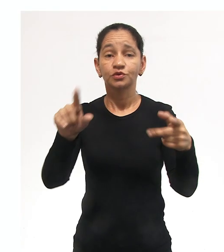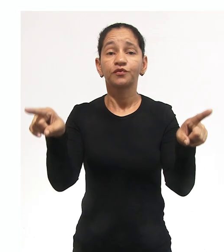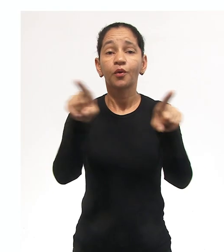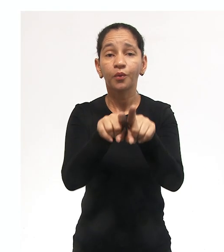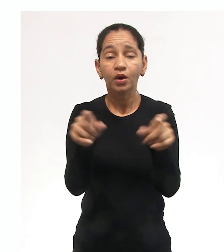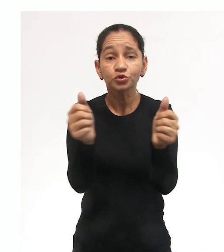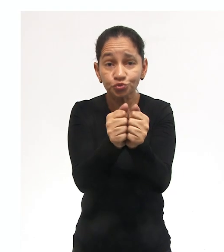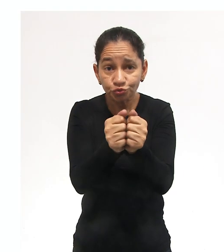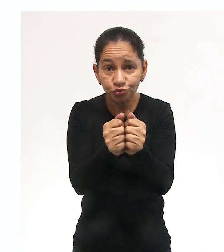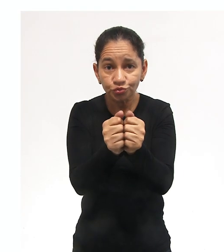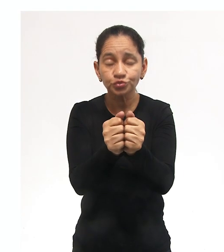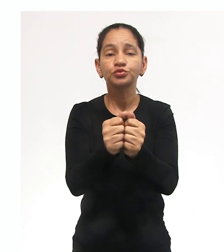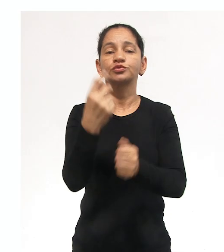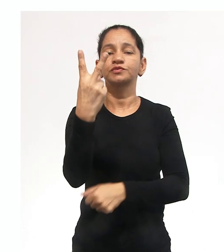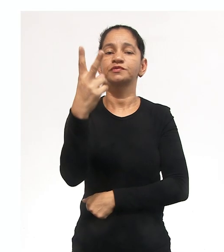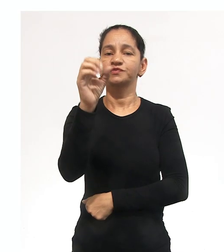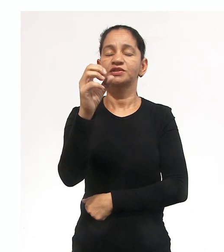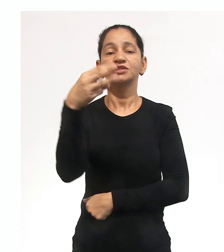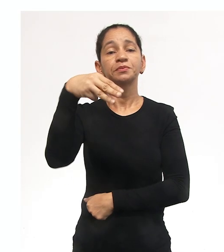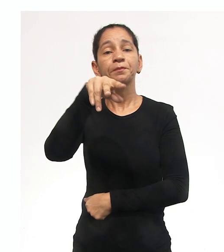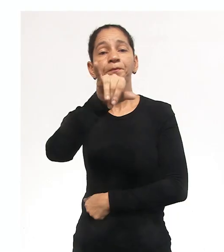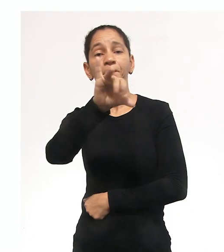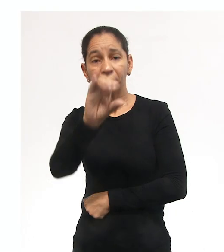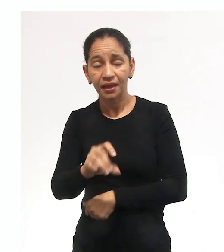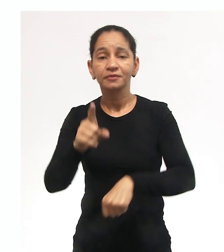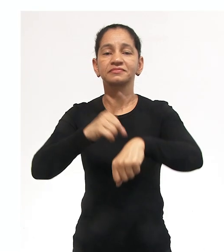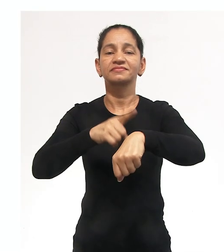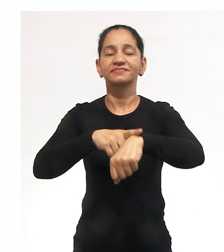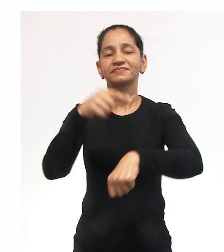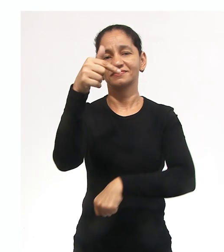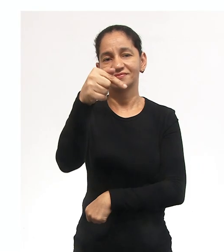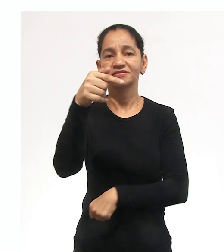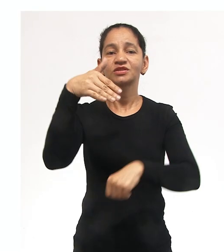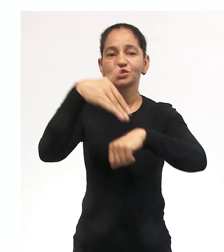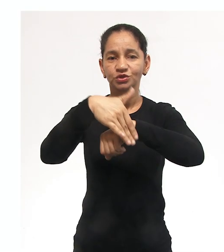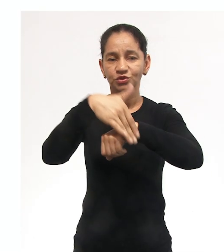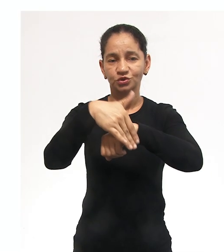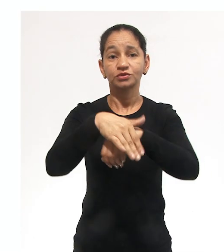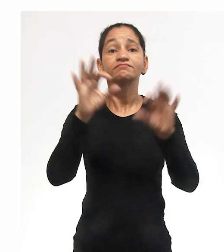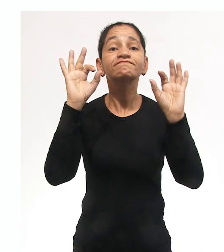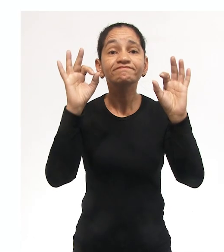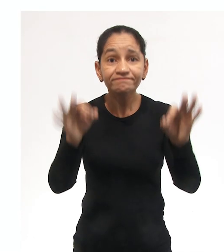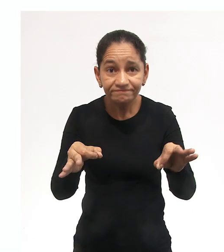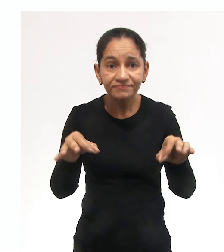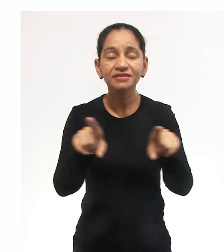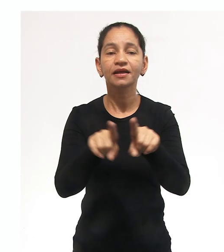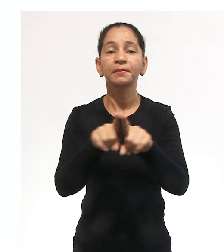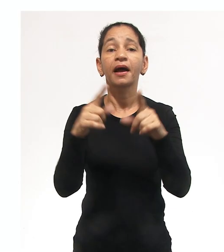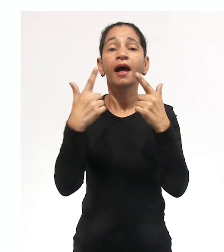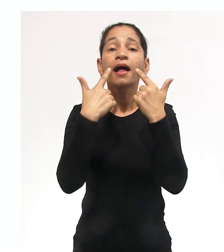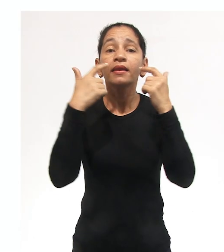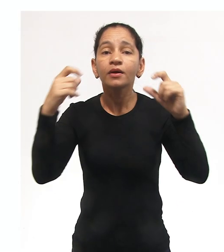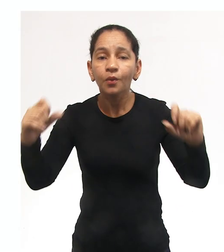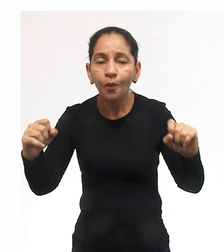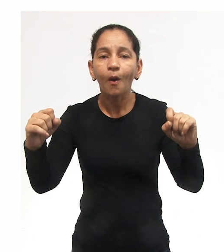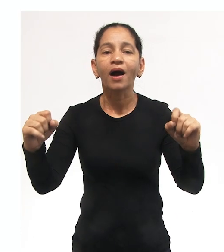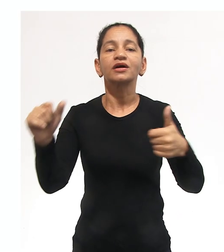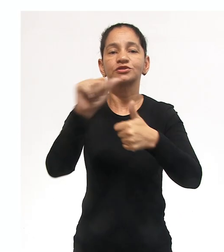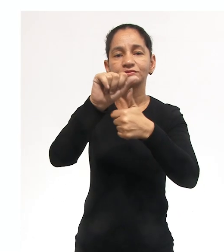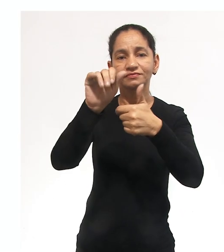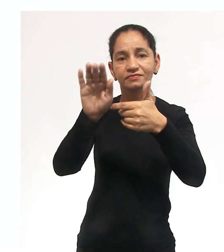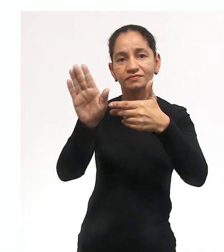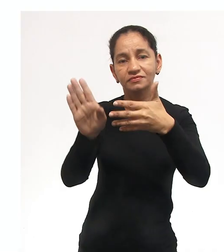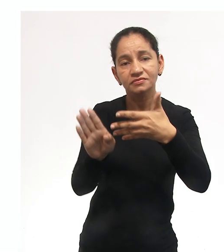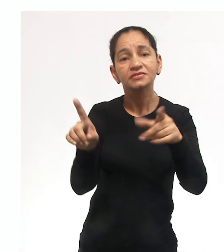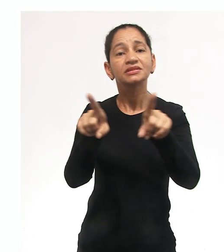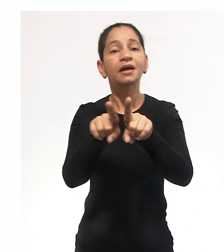encontro síncrono será dia 20 de maio, também 7 da noite. Nós vamos falar sobre linguagem,